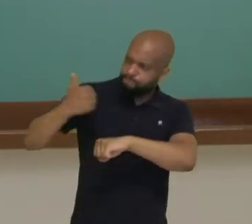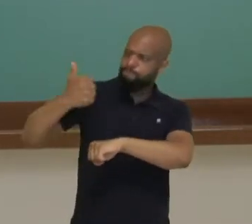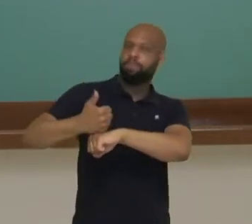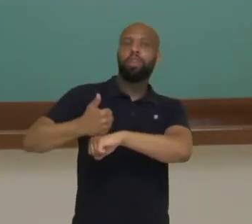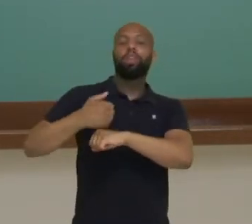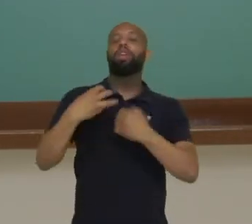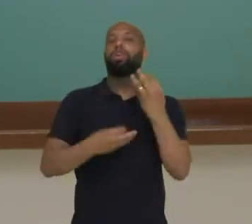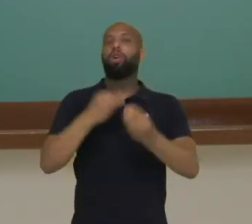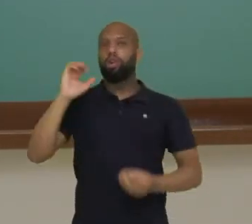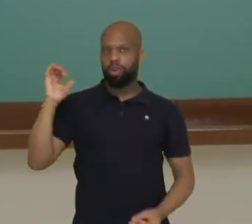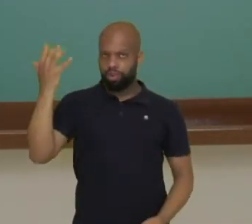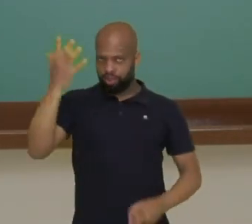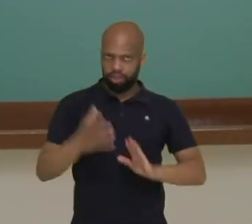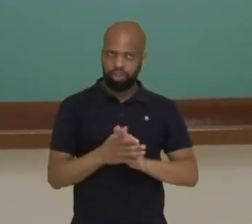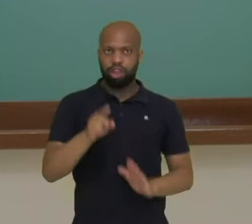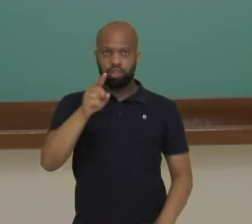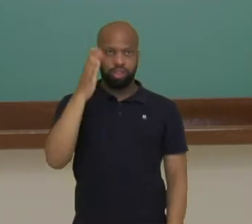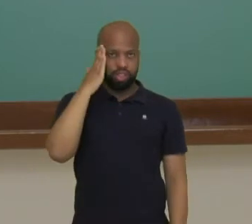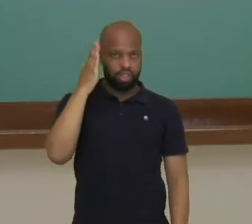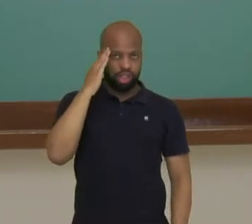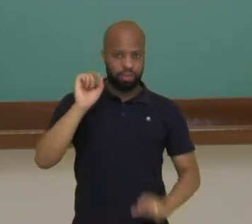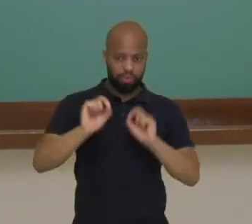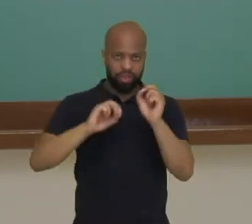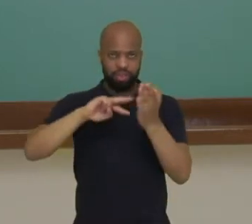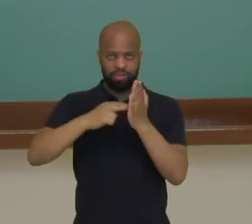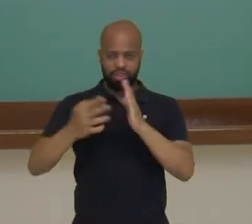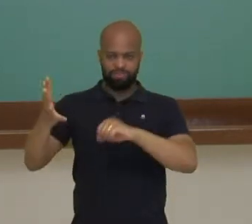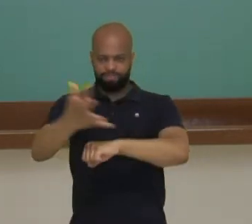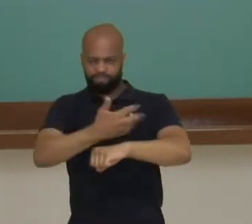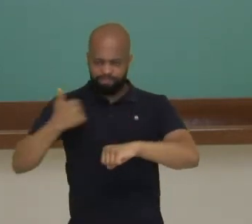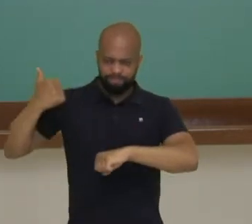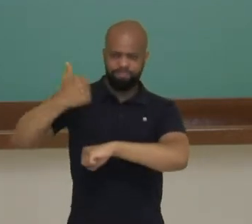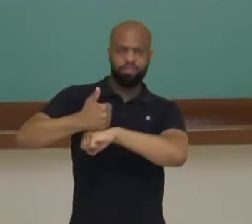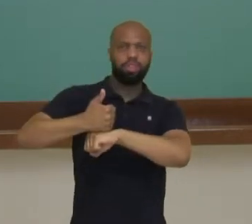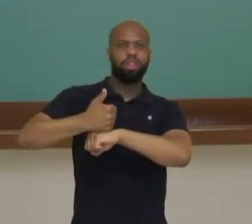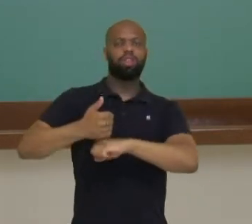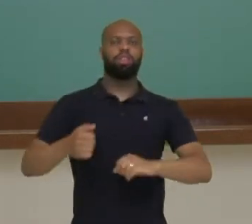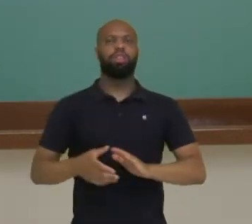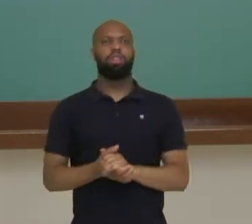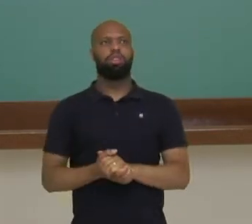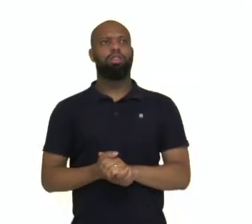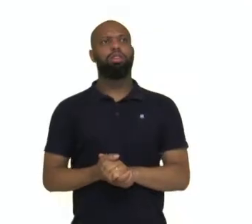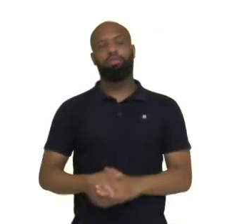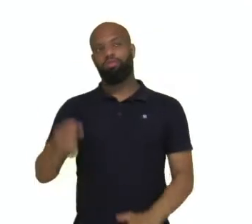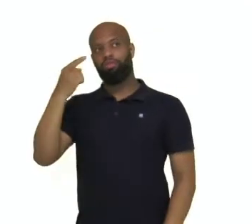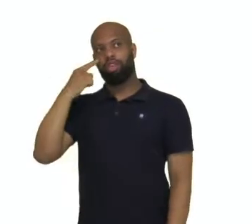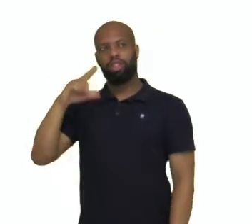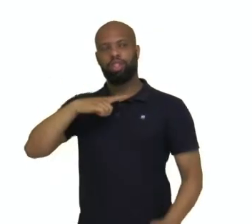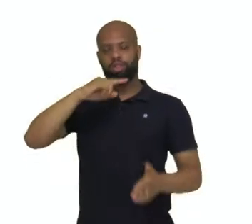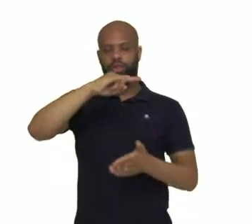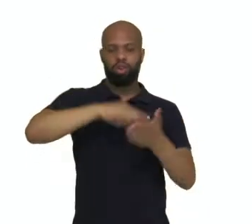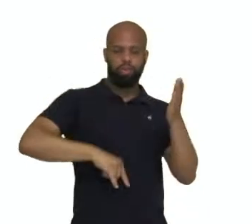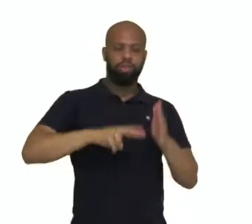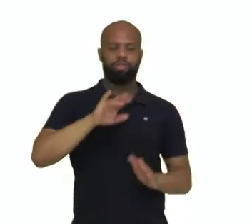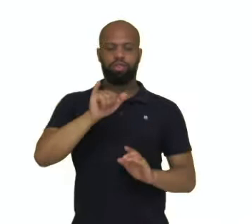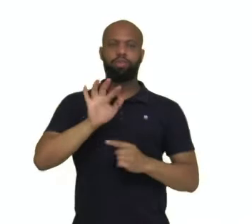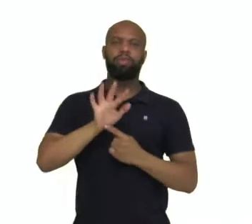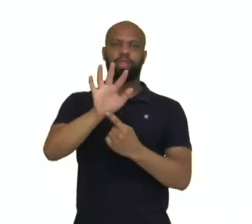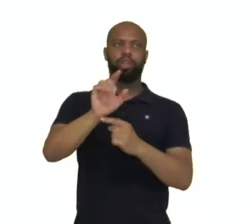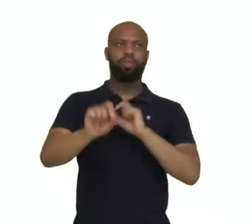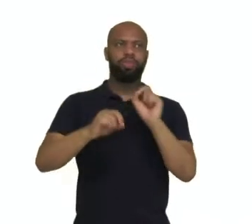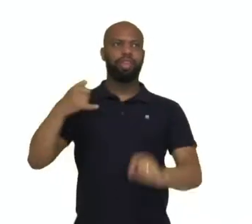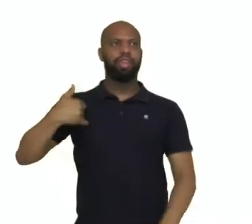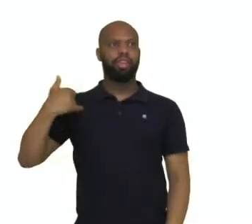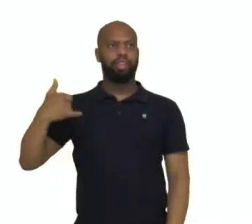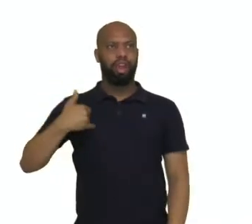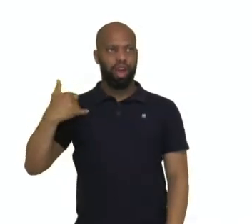ocorre? Você sabe o que é um golpe de Estado? Aqui a gente tem um documento que vai declarar a